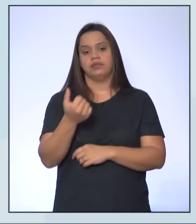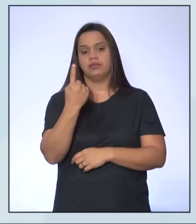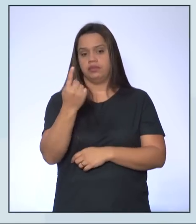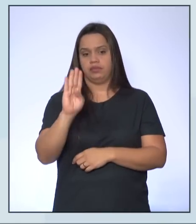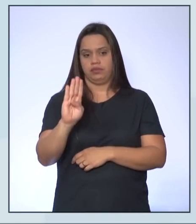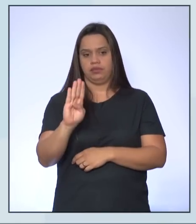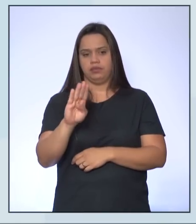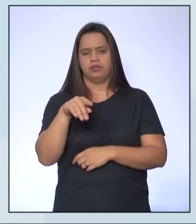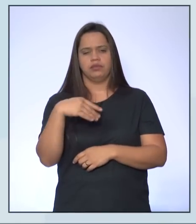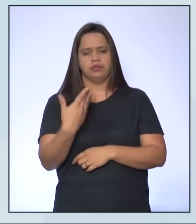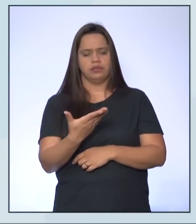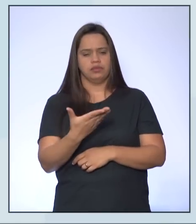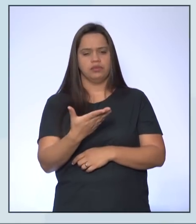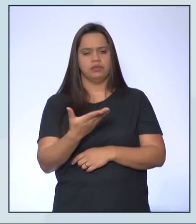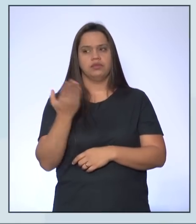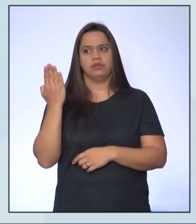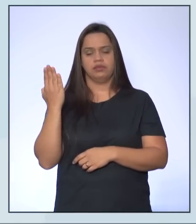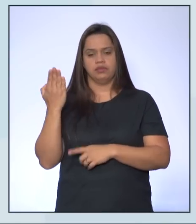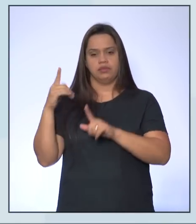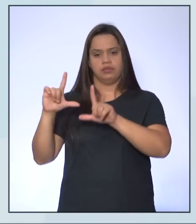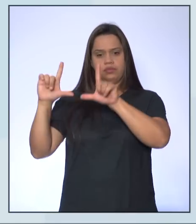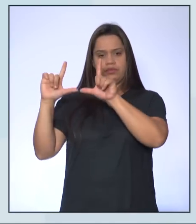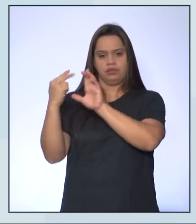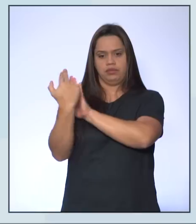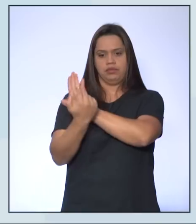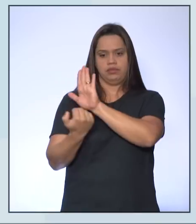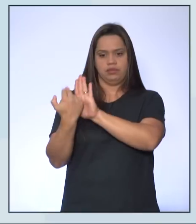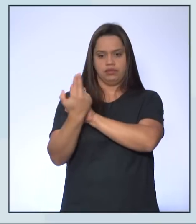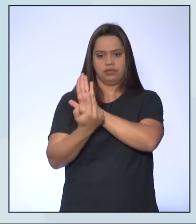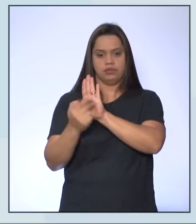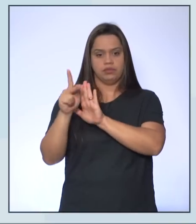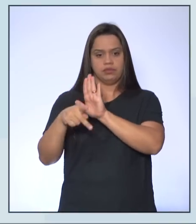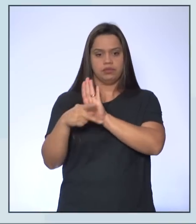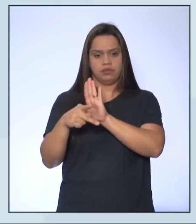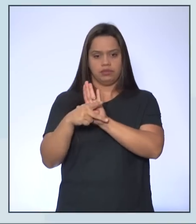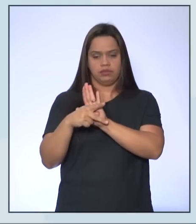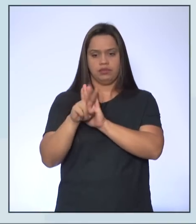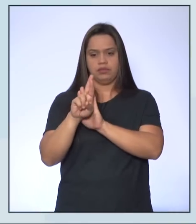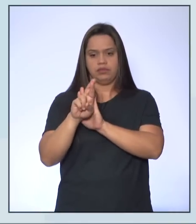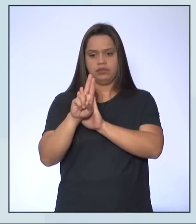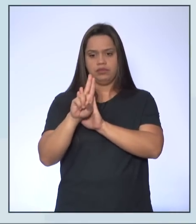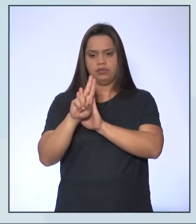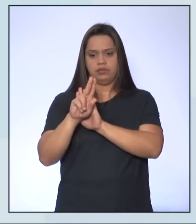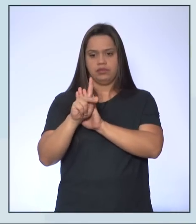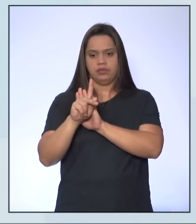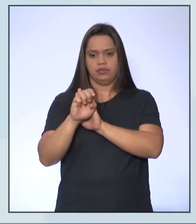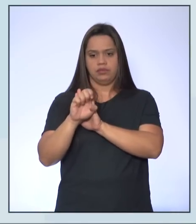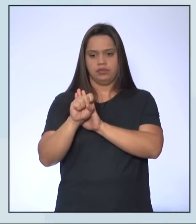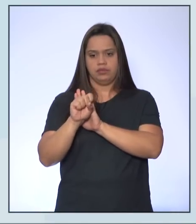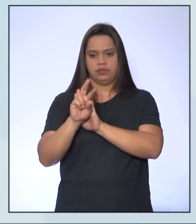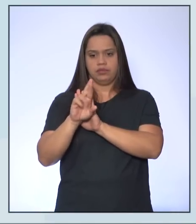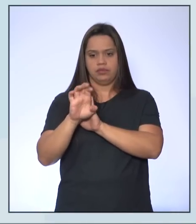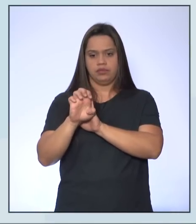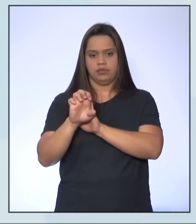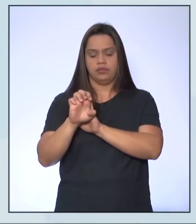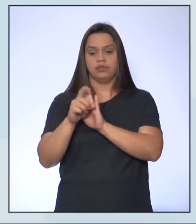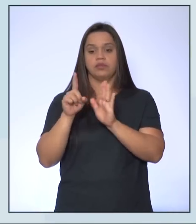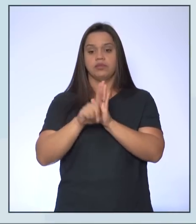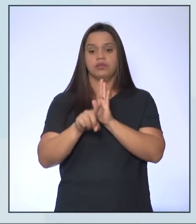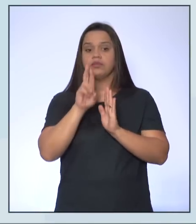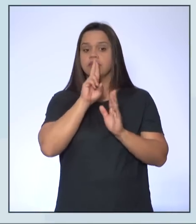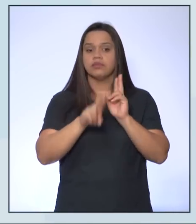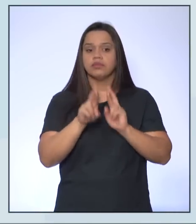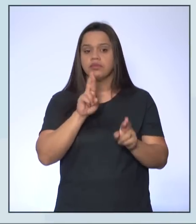da análise dessa figura, que é uma pintura rupestre, vocês vão responder essas 3 questões. Utilizem agora a sua